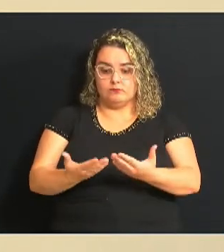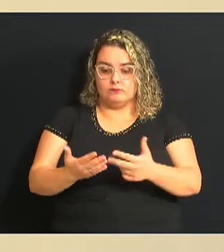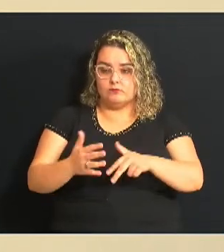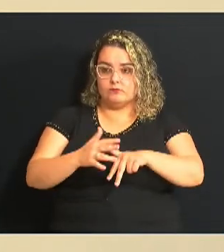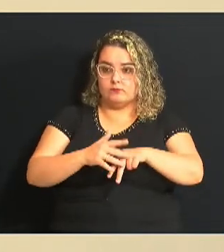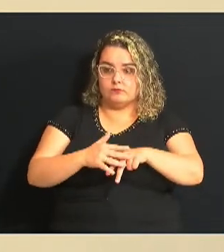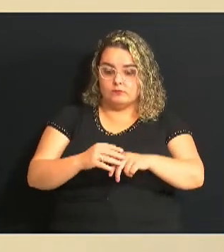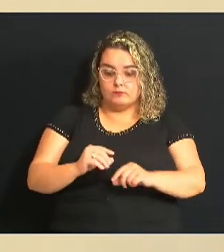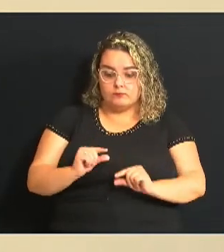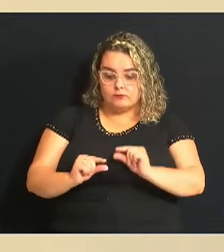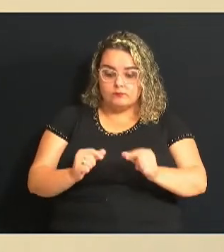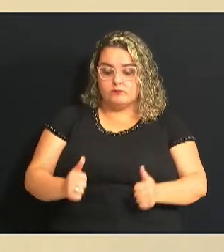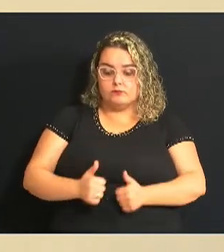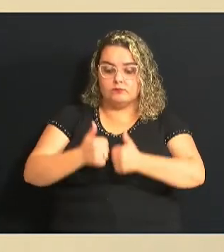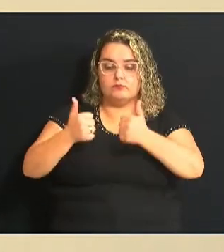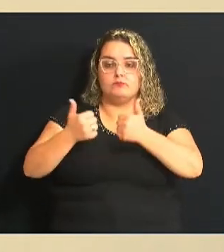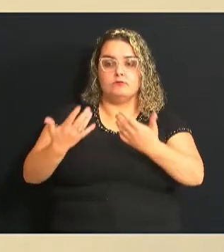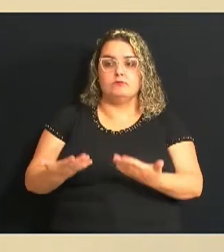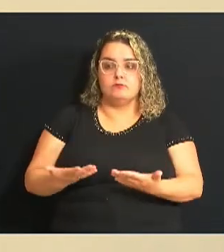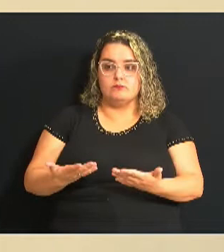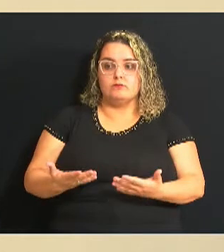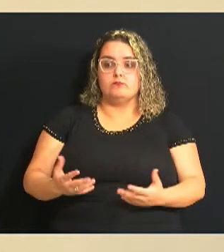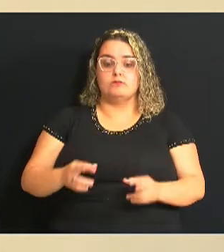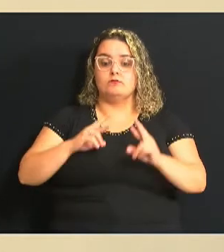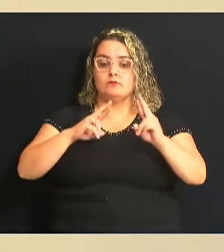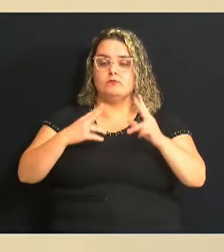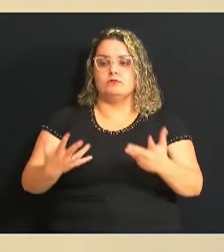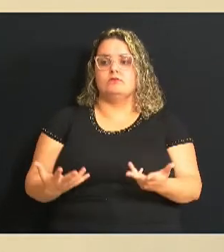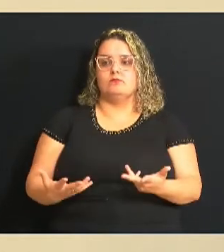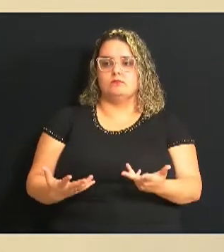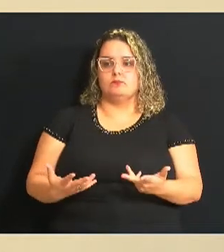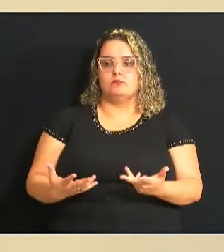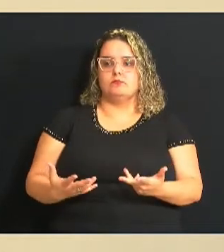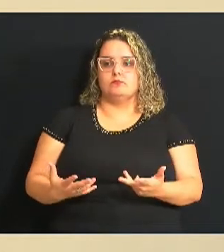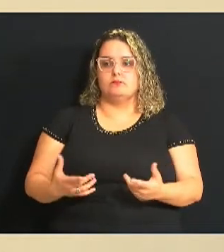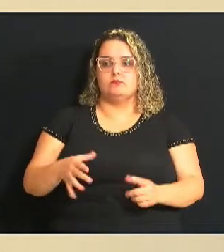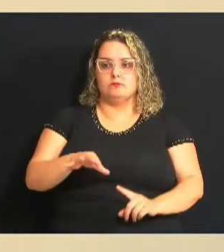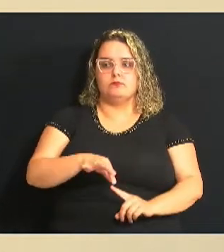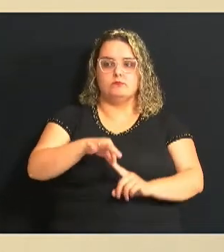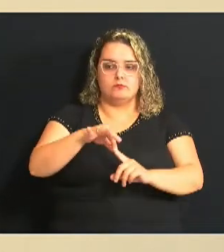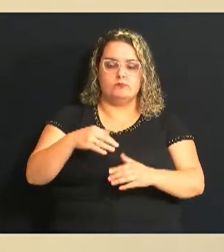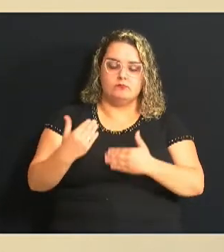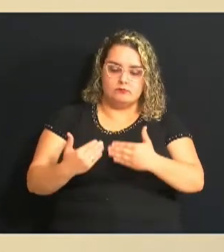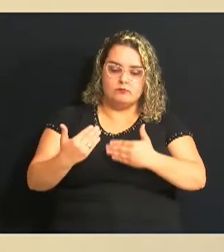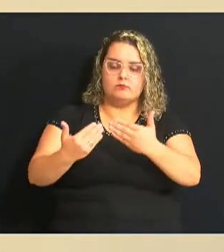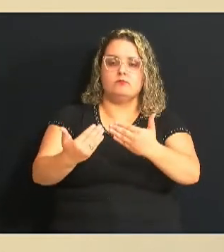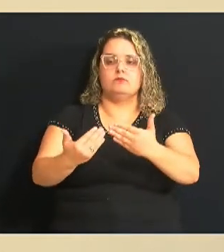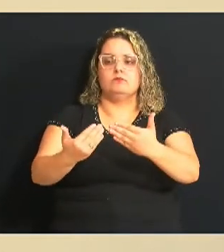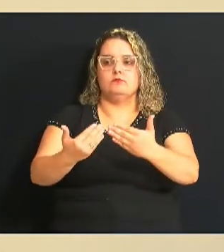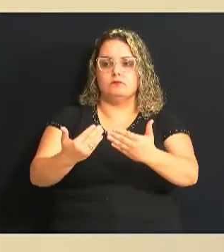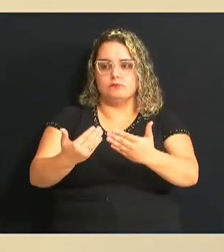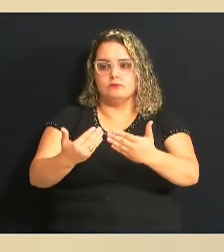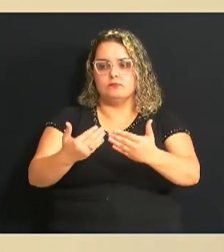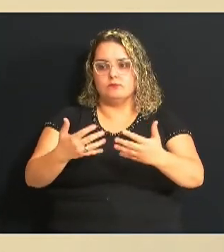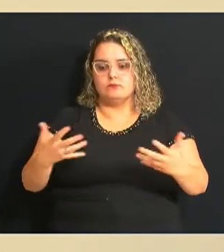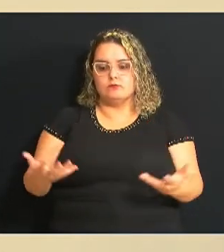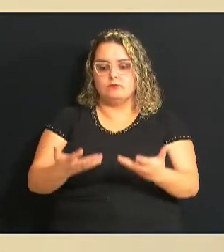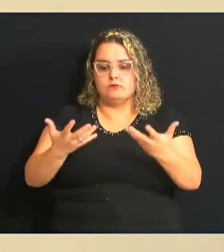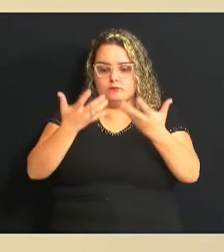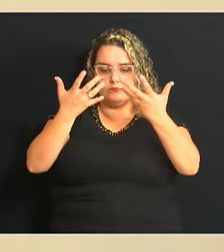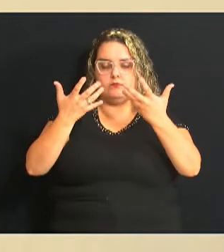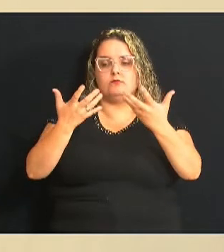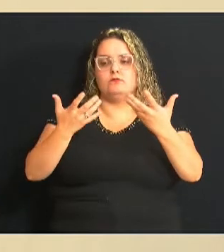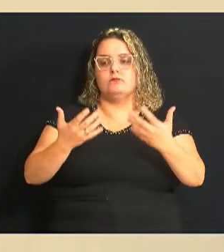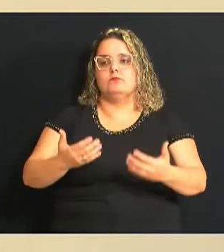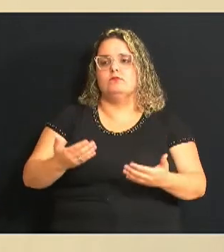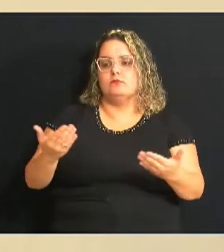ânimo e de esperança aos familiares fortaleceram minha vocação ao longo desses anos. Hoje eu gostaria de agradecer a Deus por